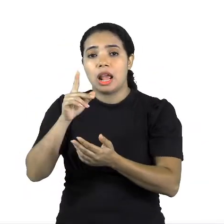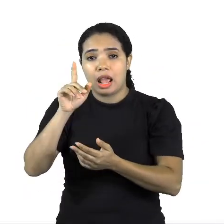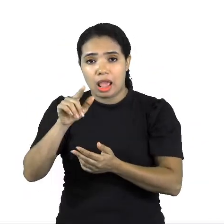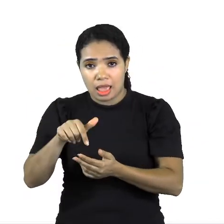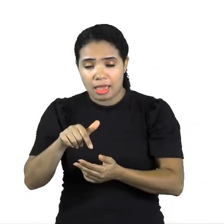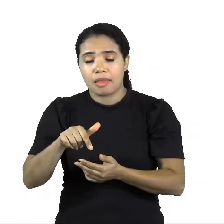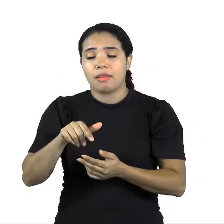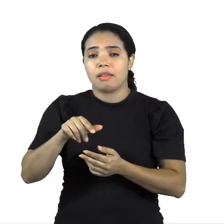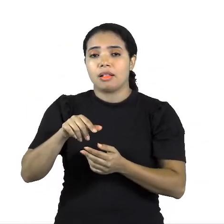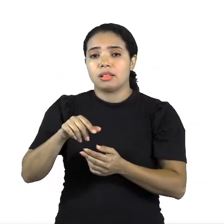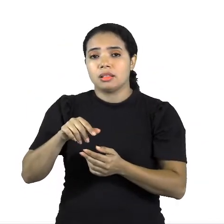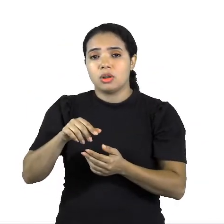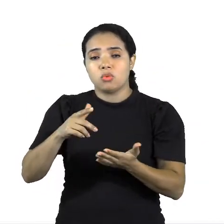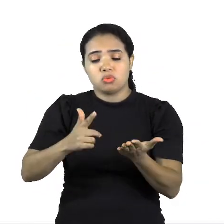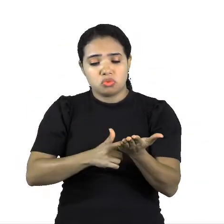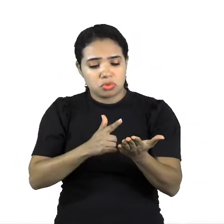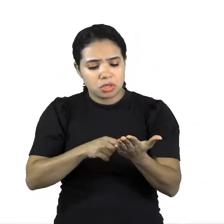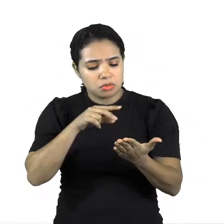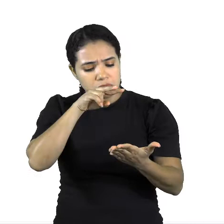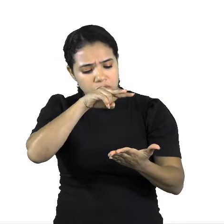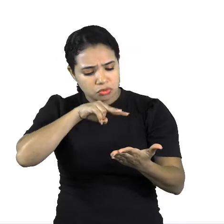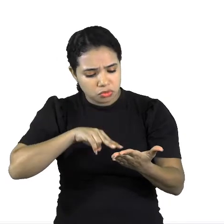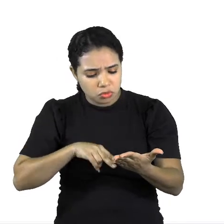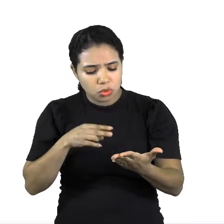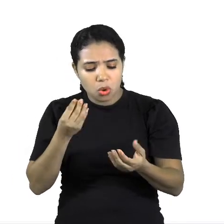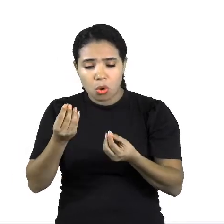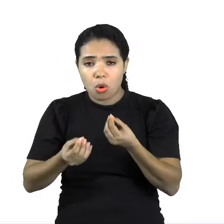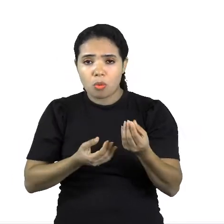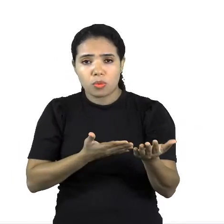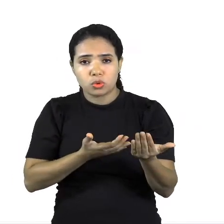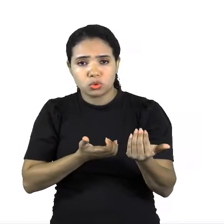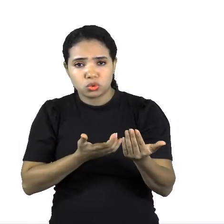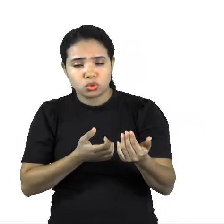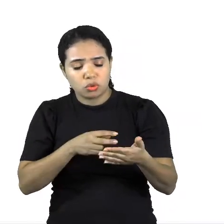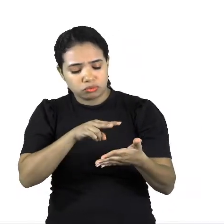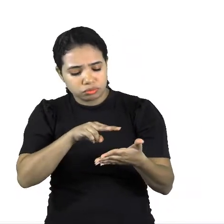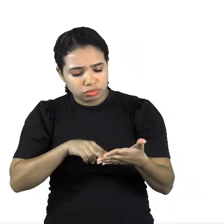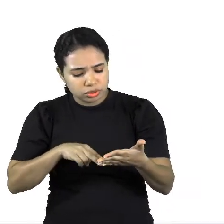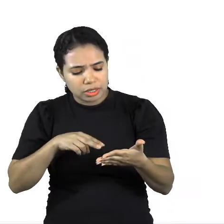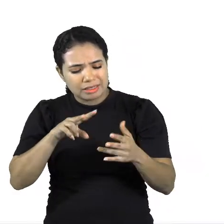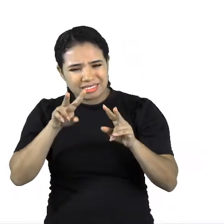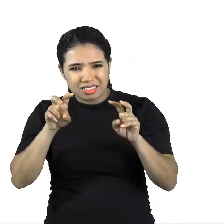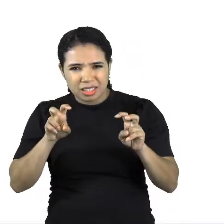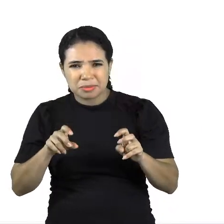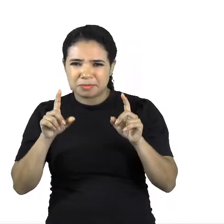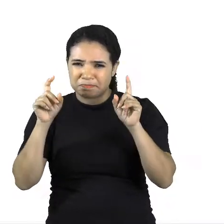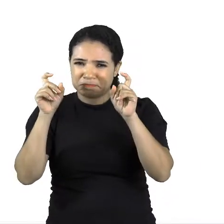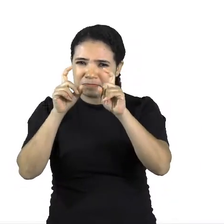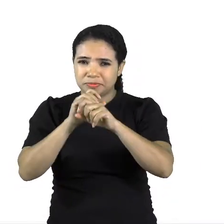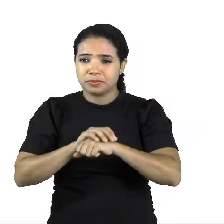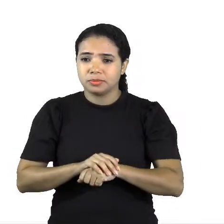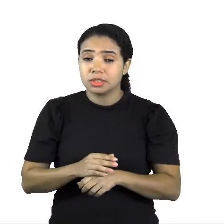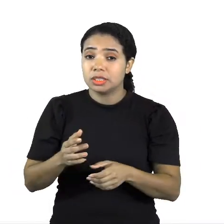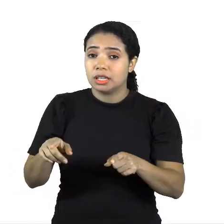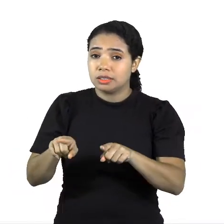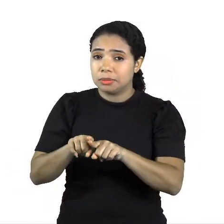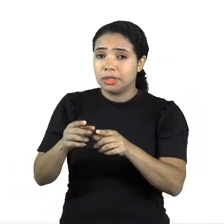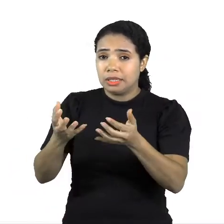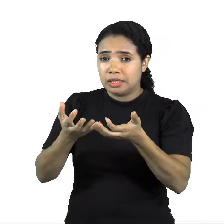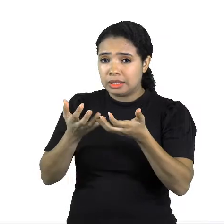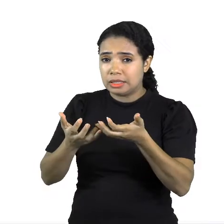fundamental e uma defesa do olhar dos jovens sobre assuntos complexos. E também para aqueles que querem trabalhar a